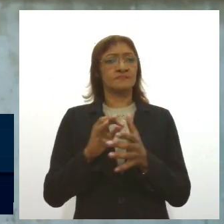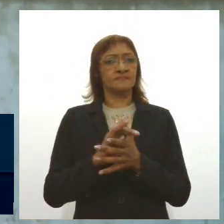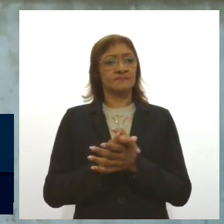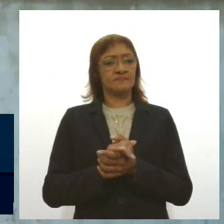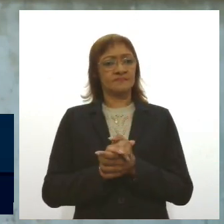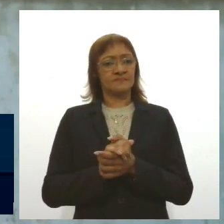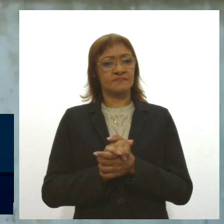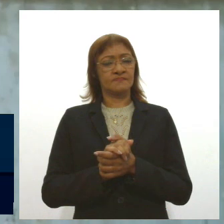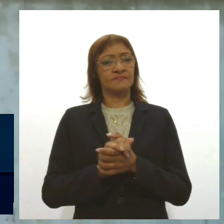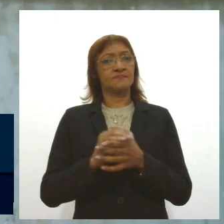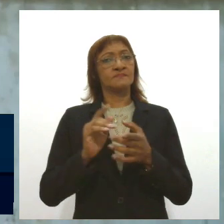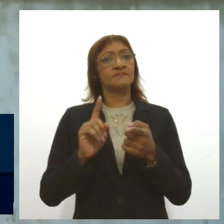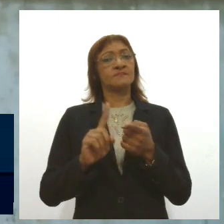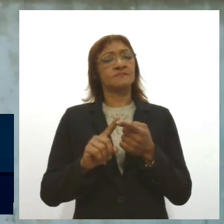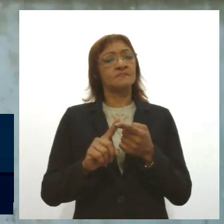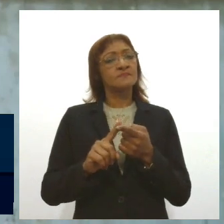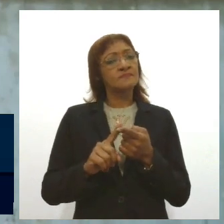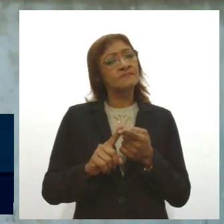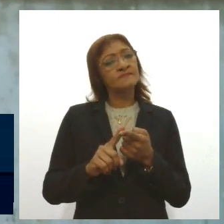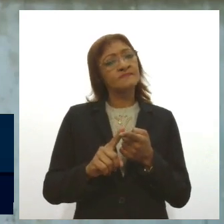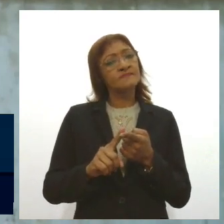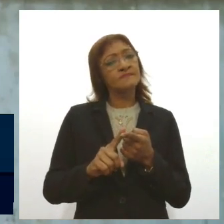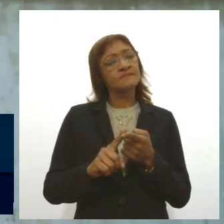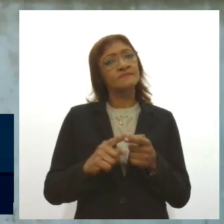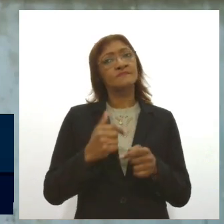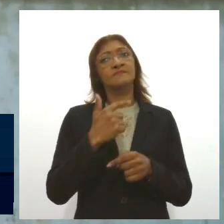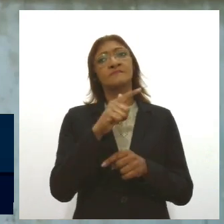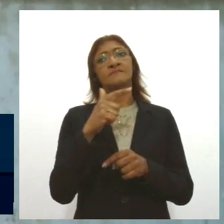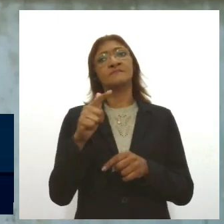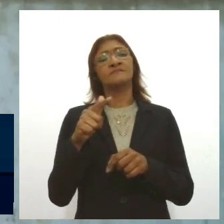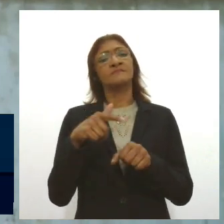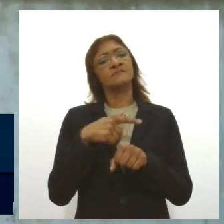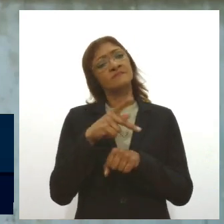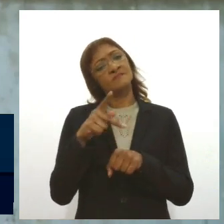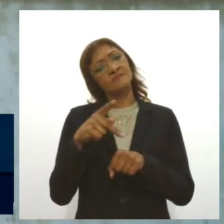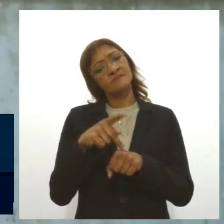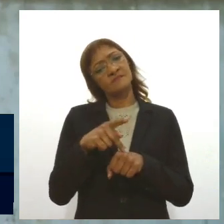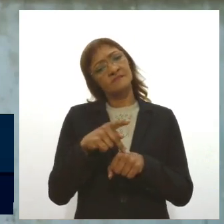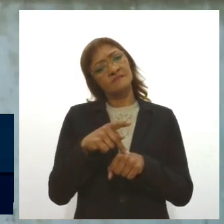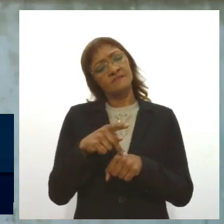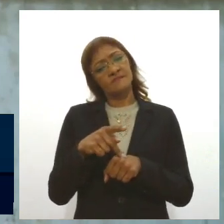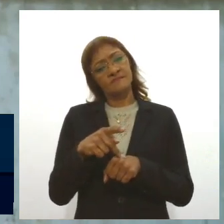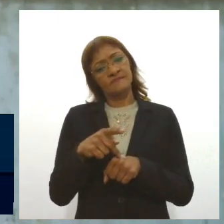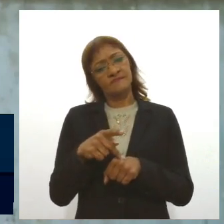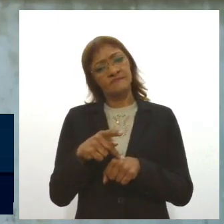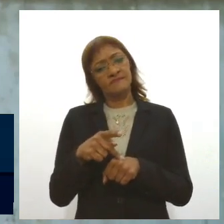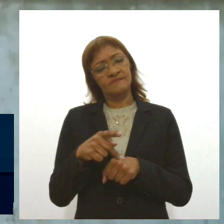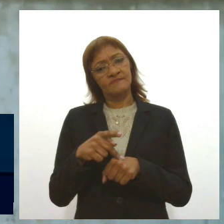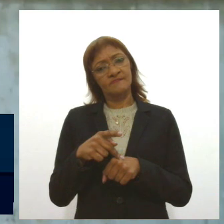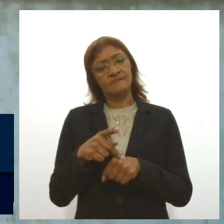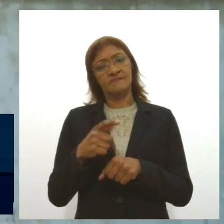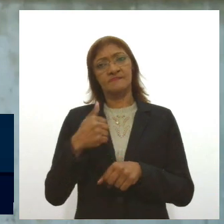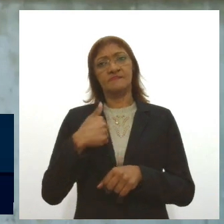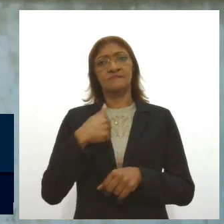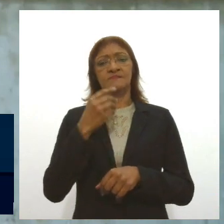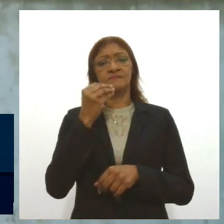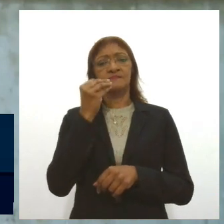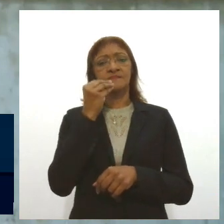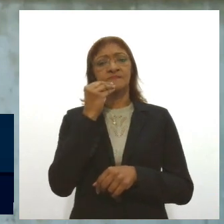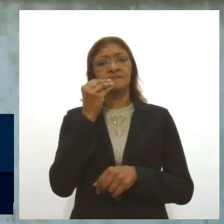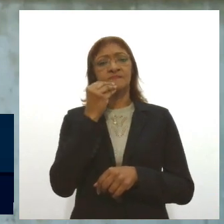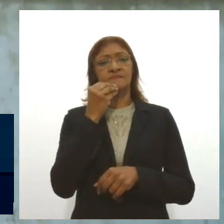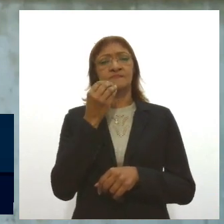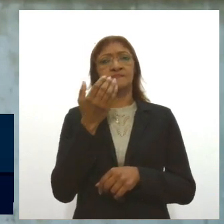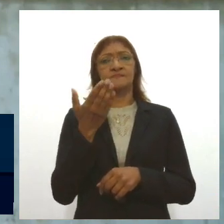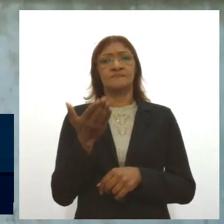representação das ONGs, fundações, inclusive internacionais também, e eu tive a oportunidade